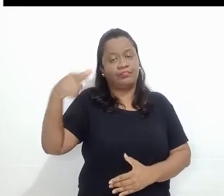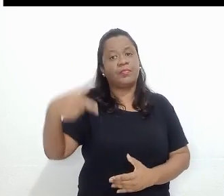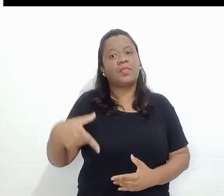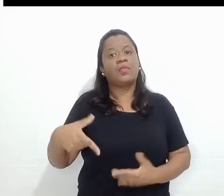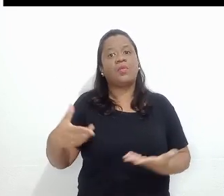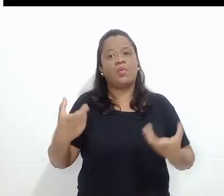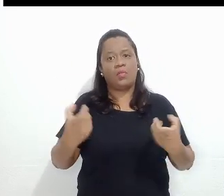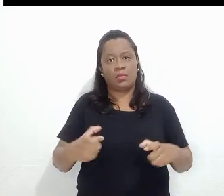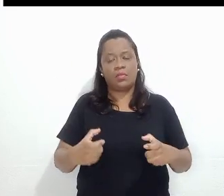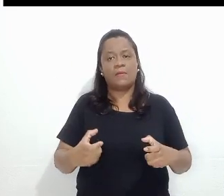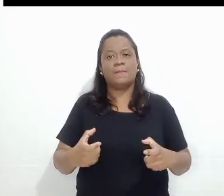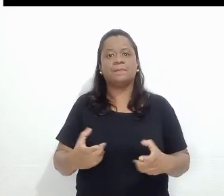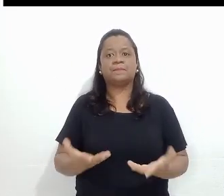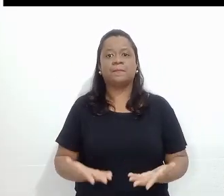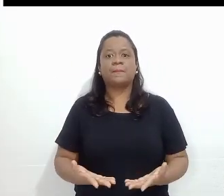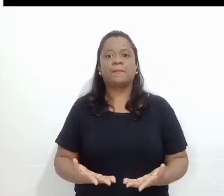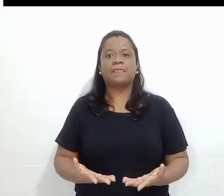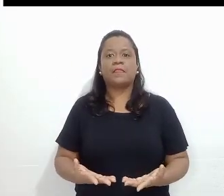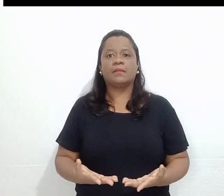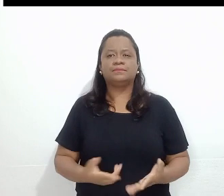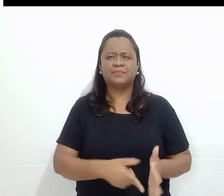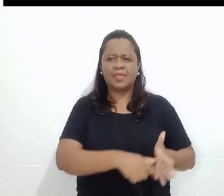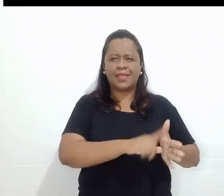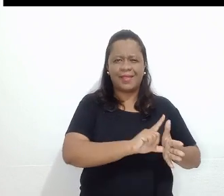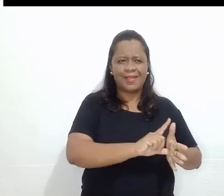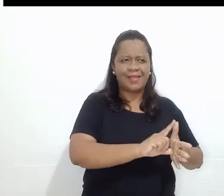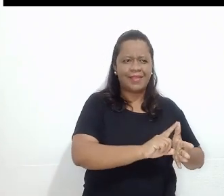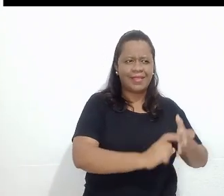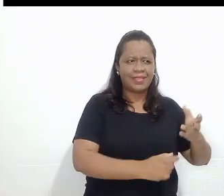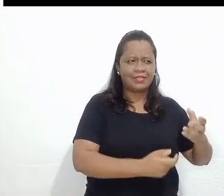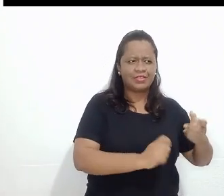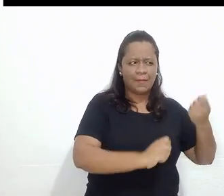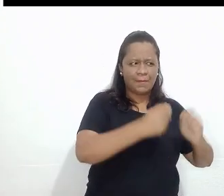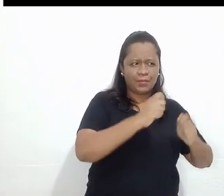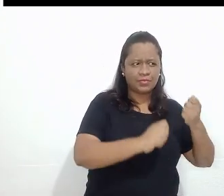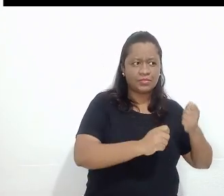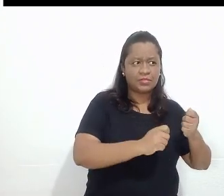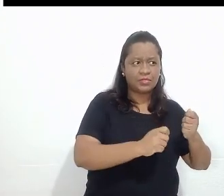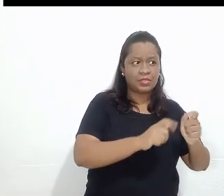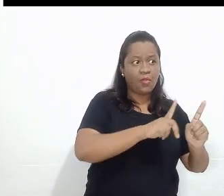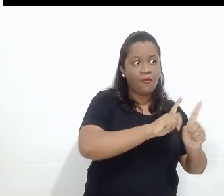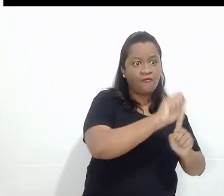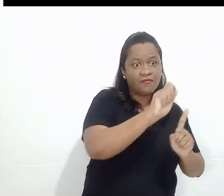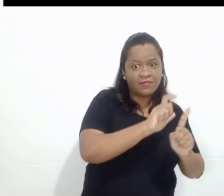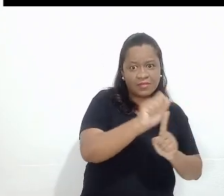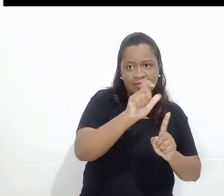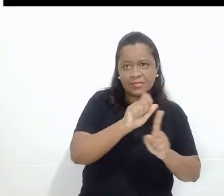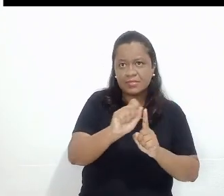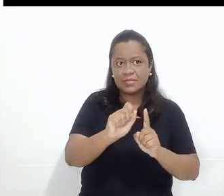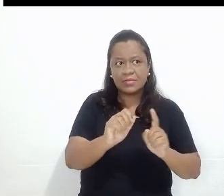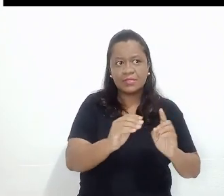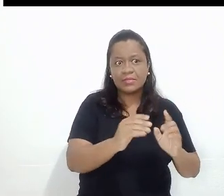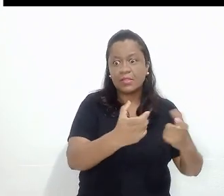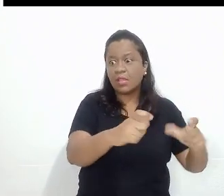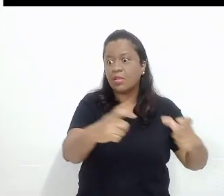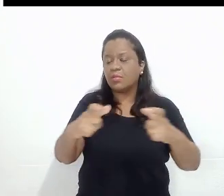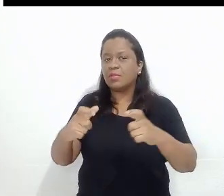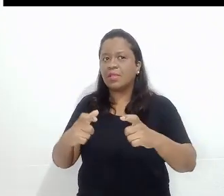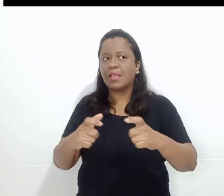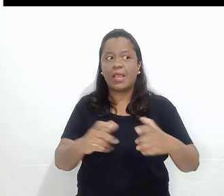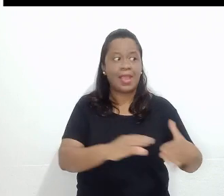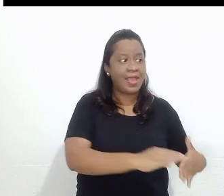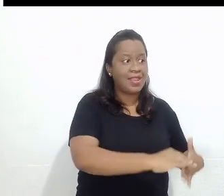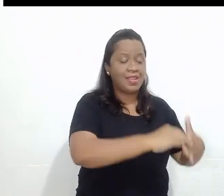na pré-produção, nas visitas de locação, quando você vai decidir por uma locação, você já tem que levar o seu técnico